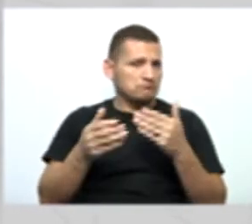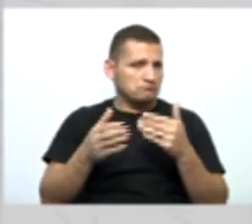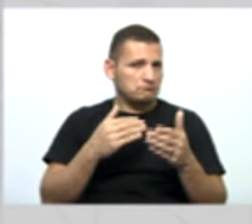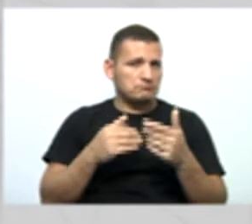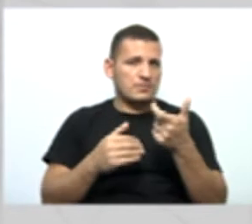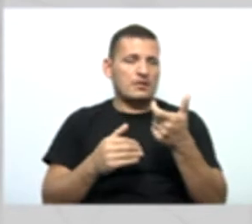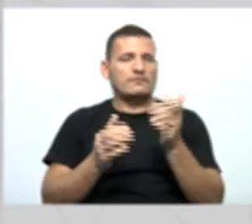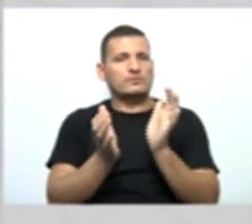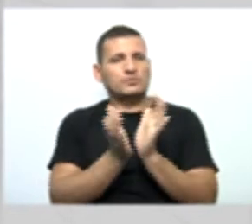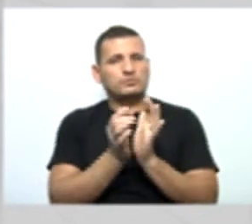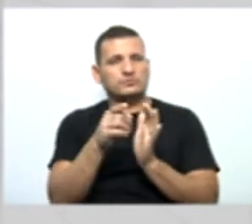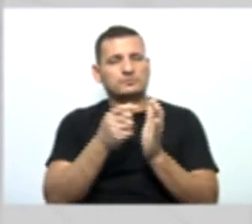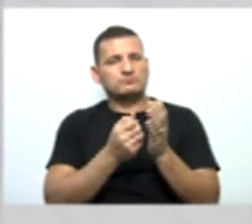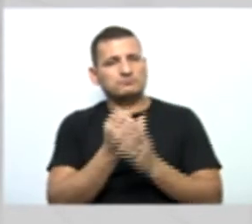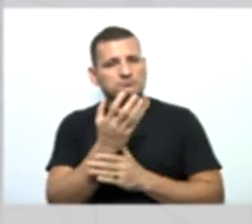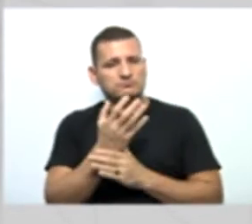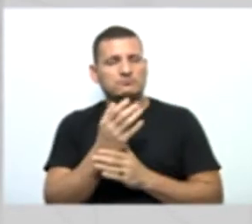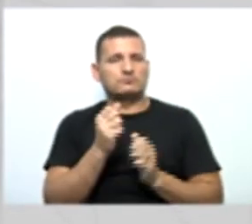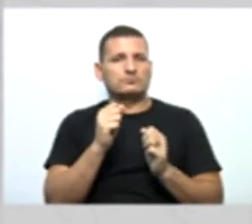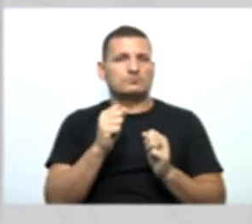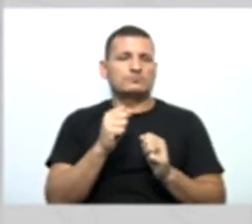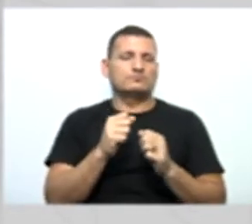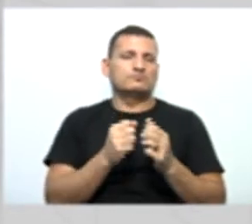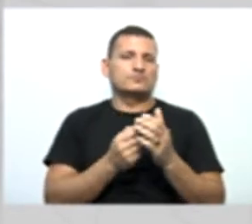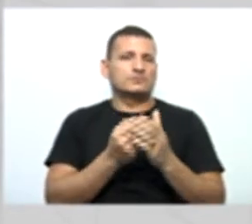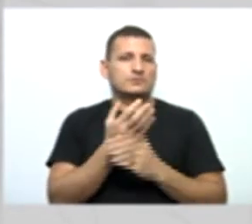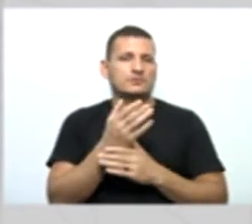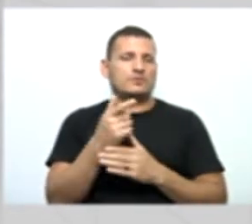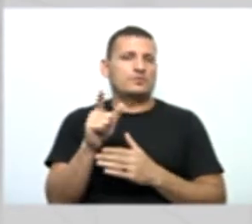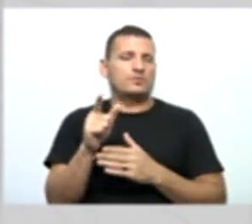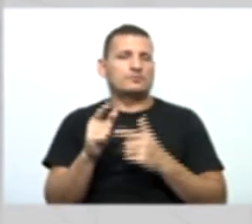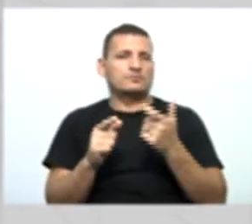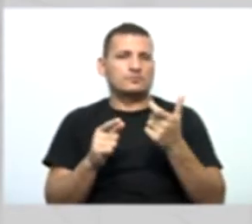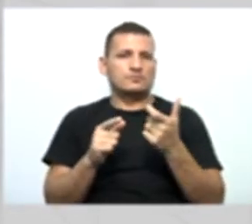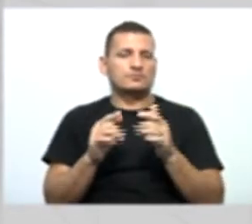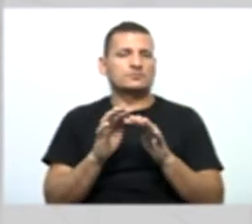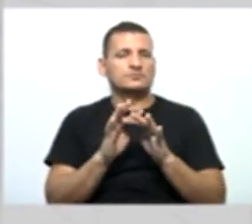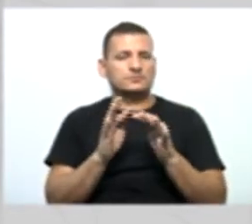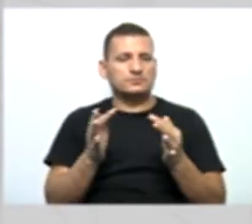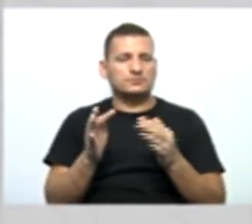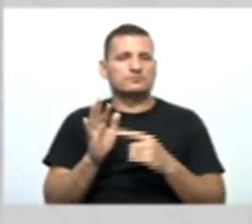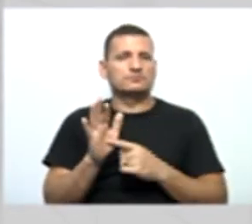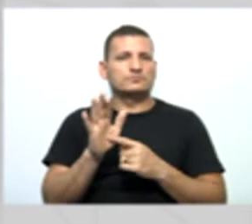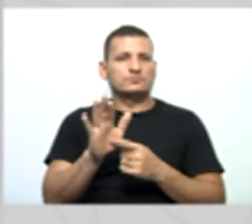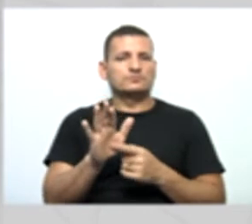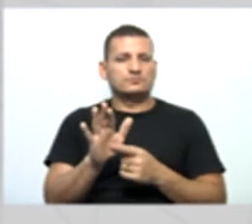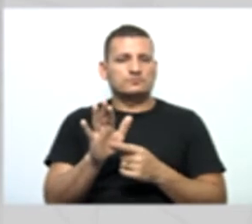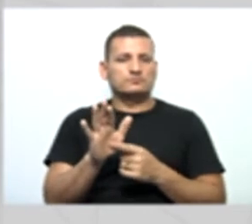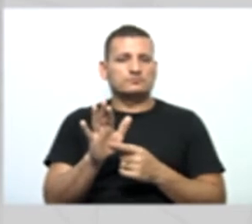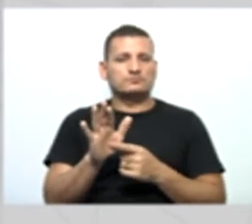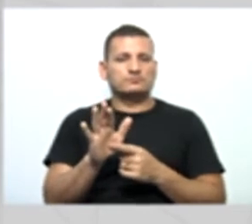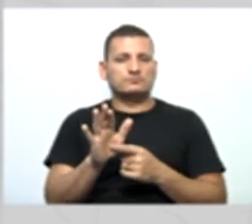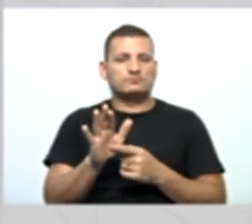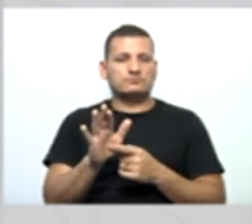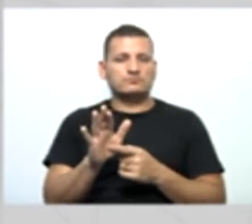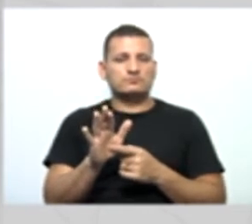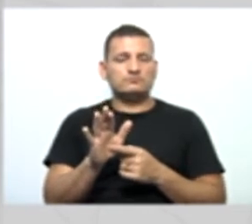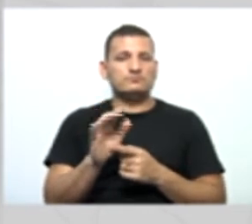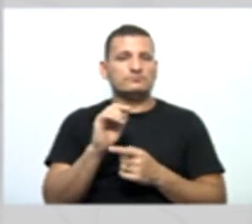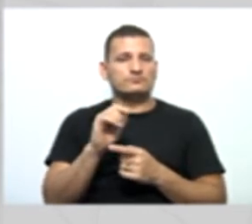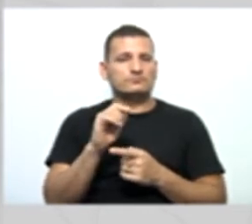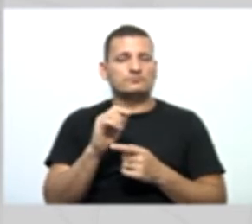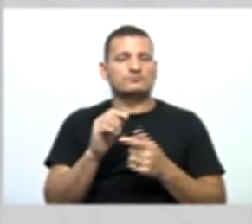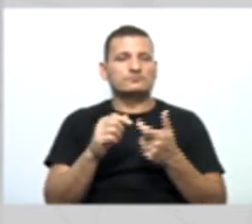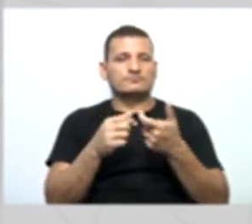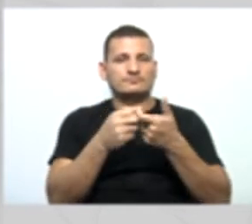classe que você for criar. Nós podemos criar aqui outra classe bem simples para demonstrar que a descrição